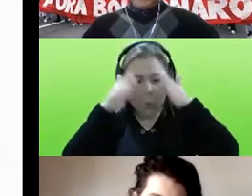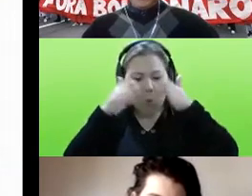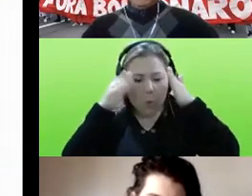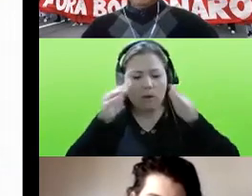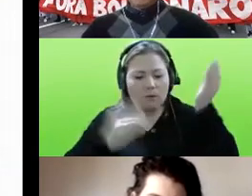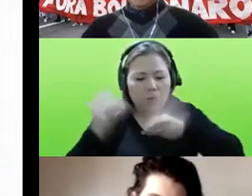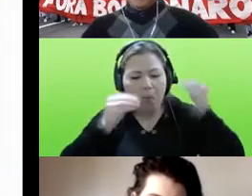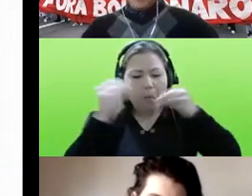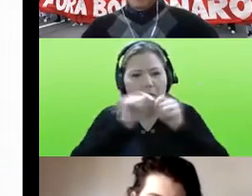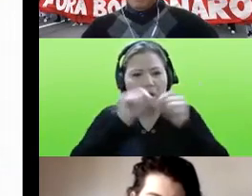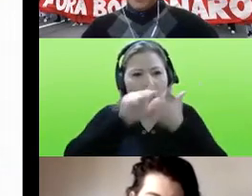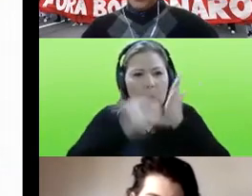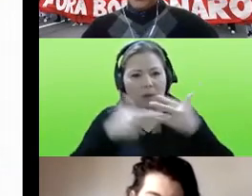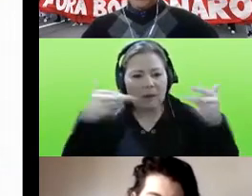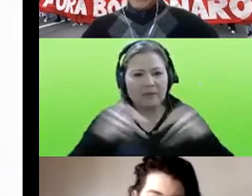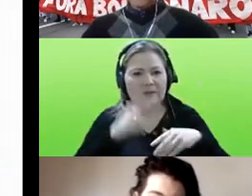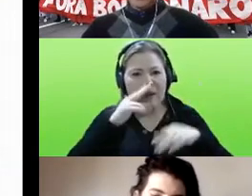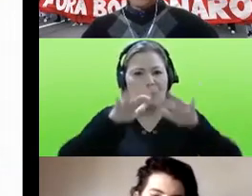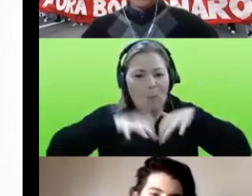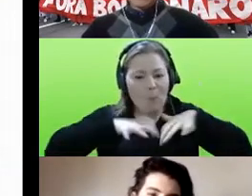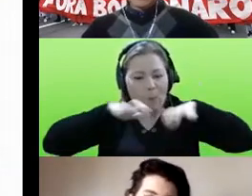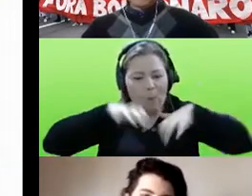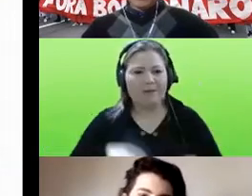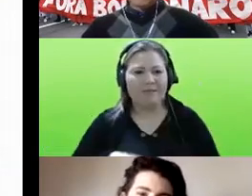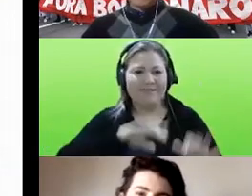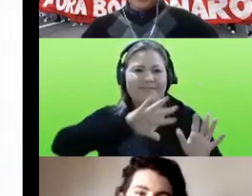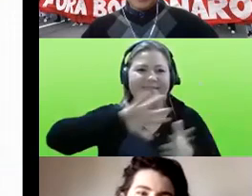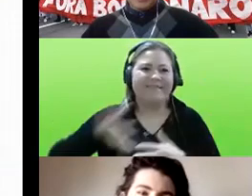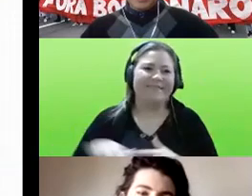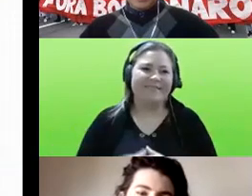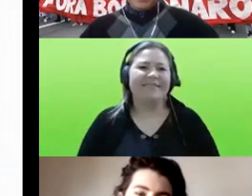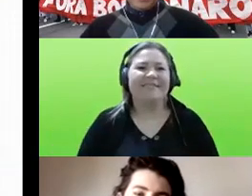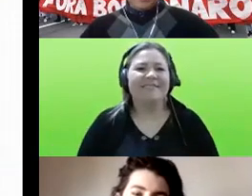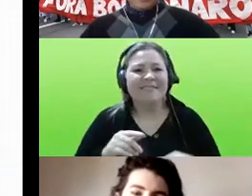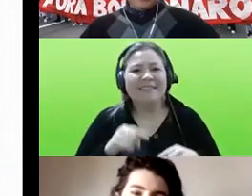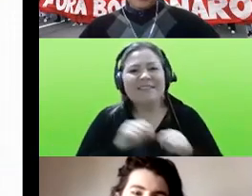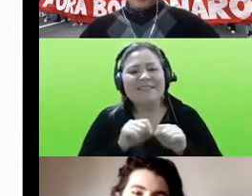Vamos ver se ele passa os slides aqui. Eu estou tentando, mas